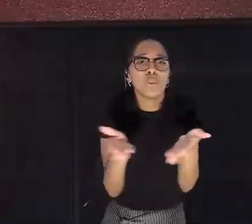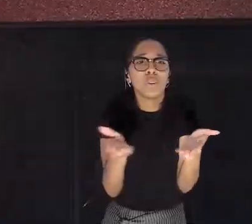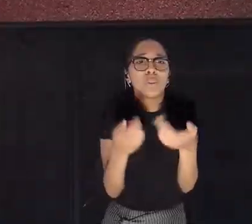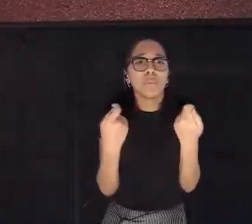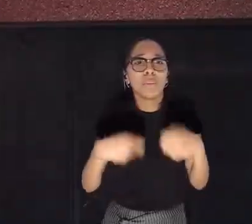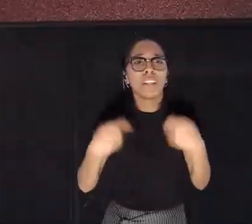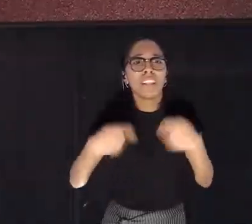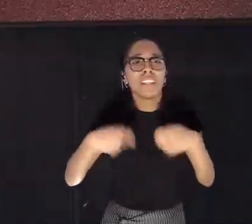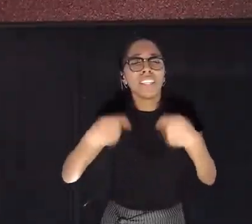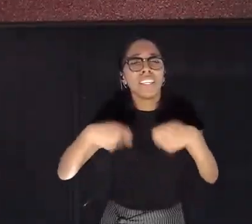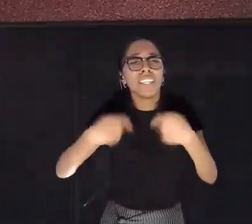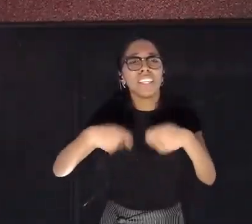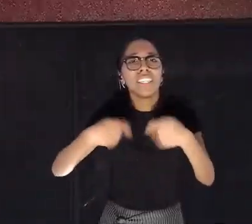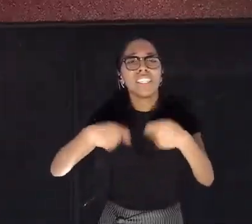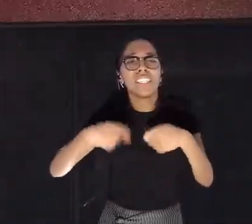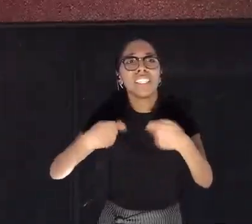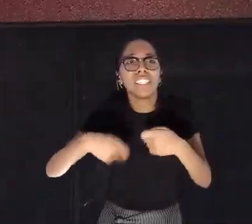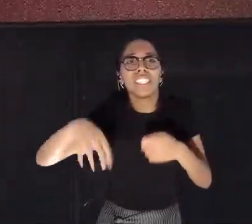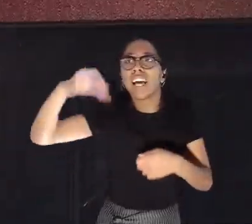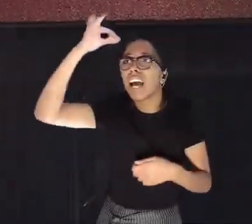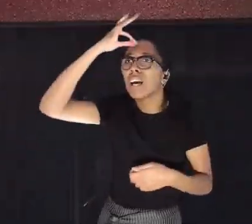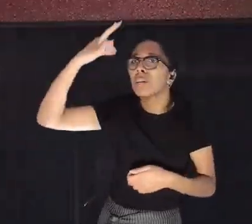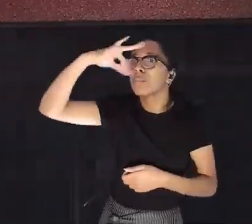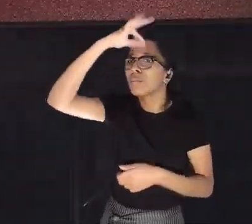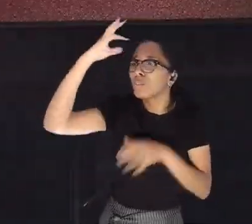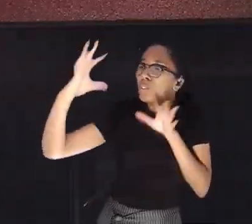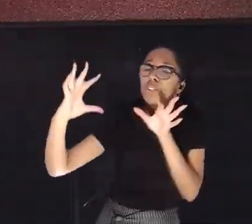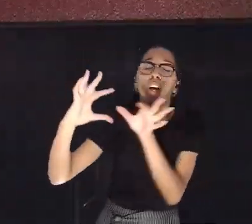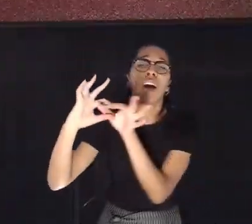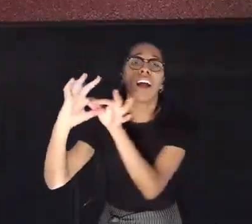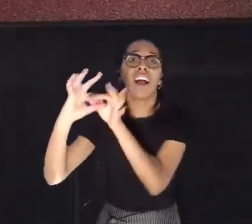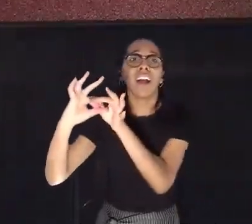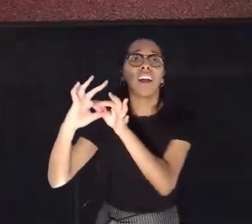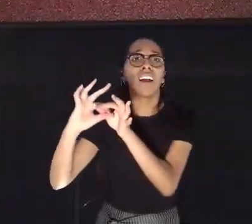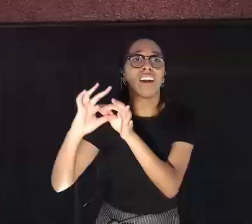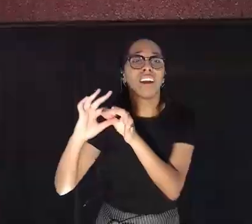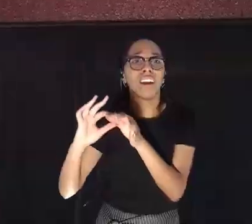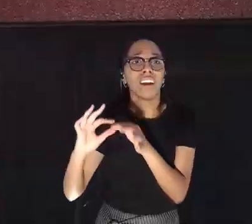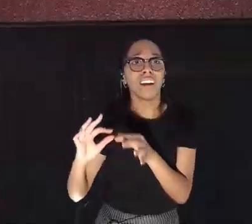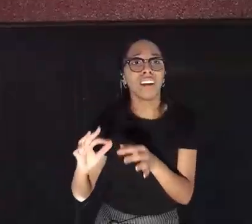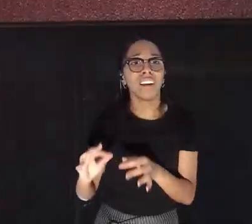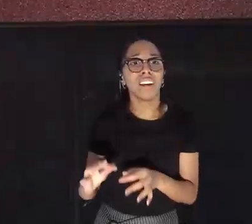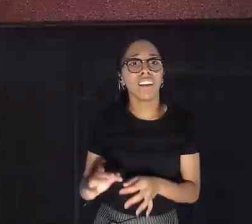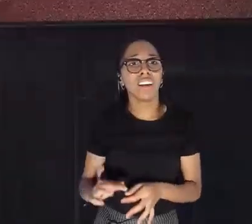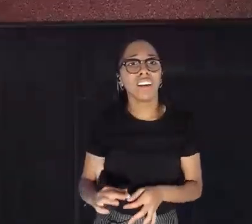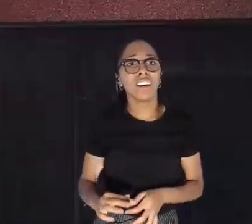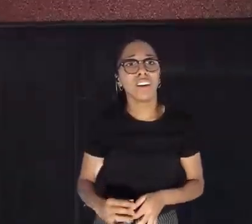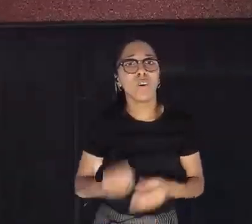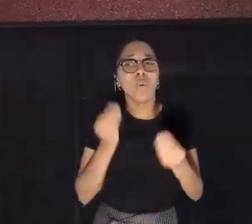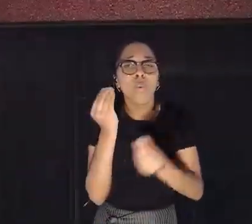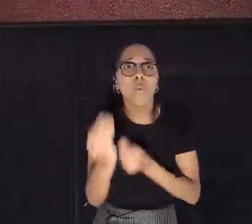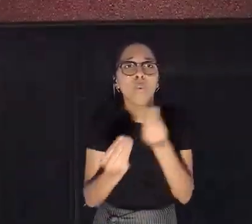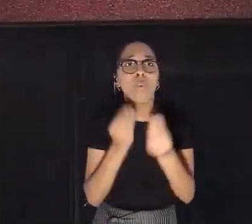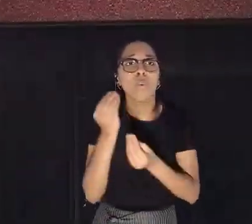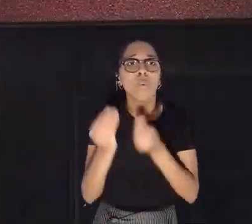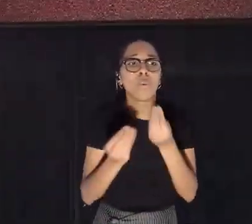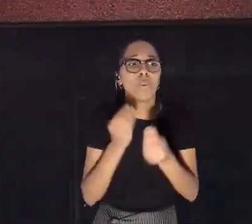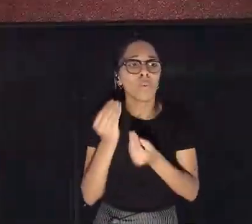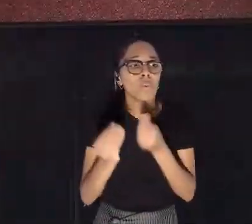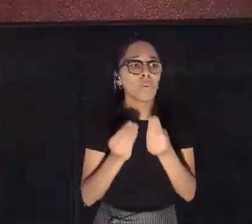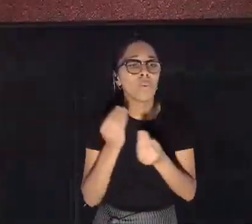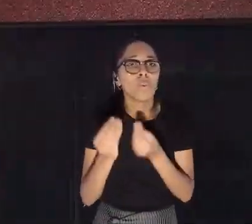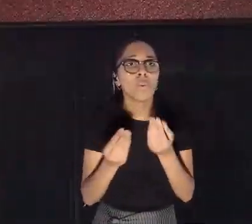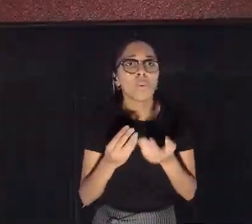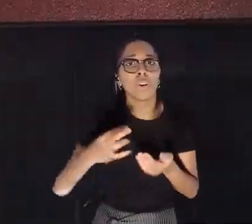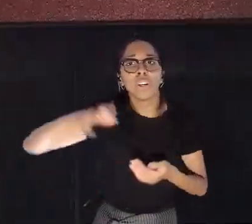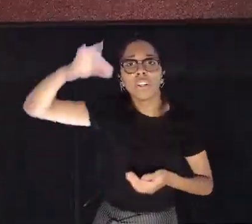Ah, pastor, eu falei palavrão. Ah, pastor, eu estou mergulhado no pecado. Porque não adianta ter poder do Espírito vivendo uma vida a bel prazer. Não